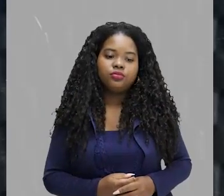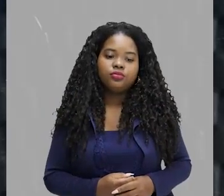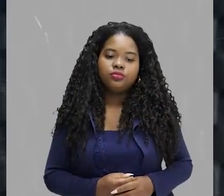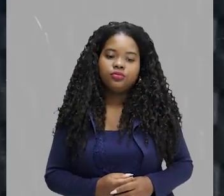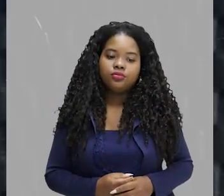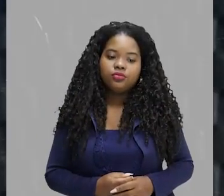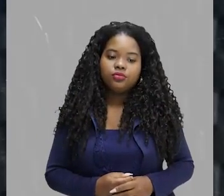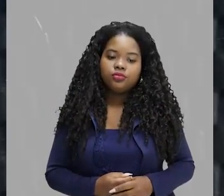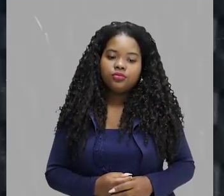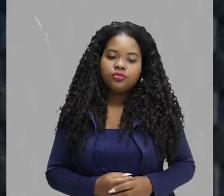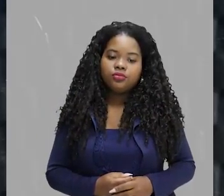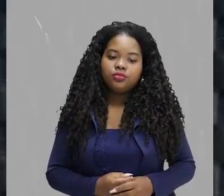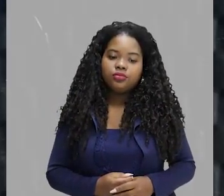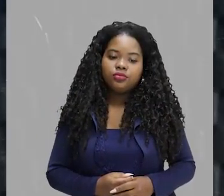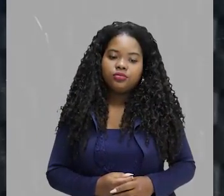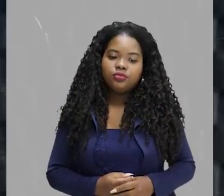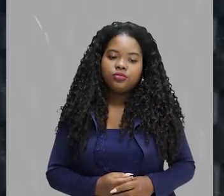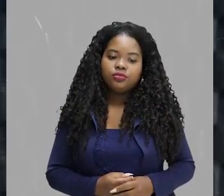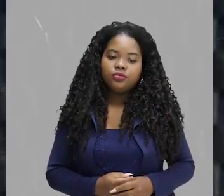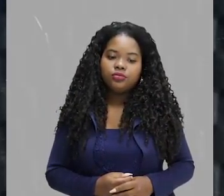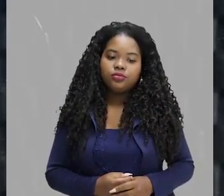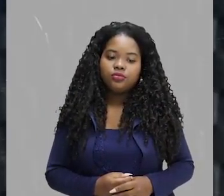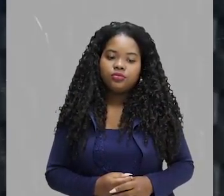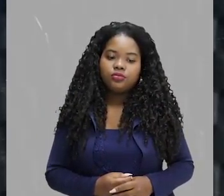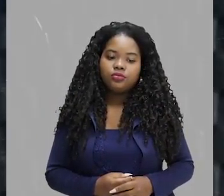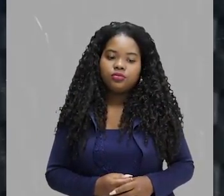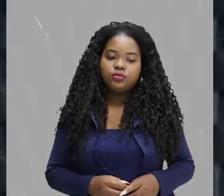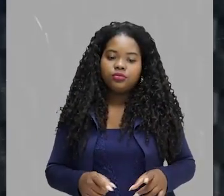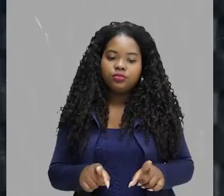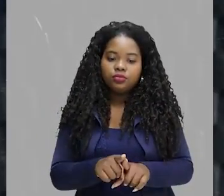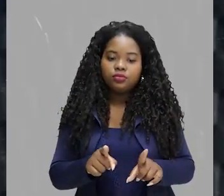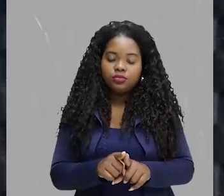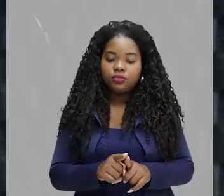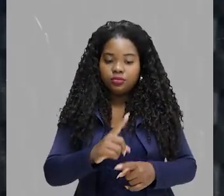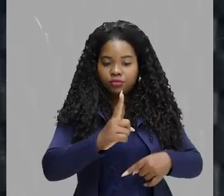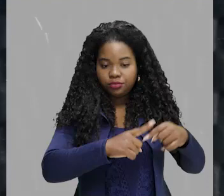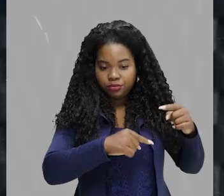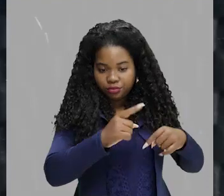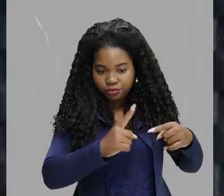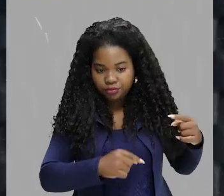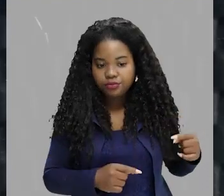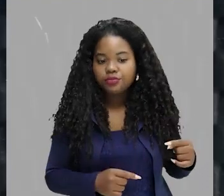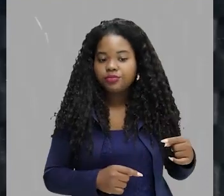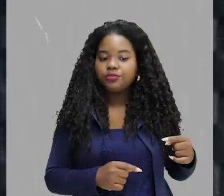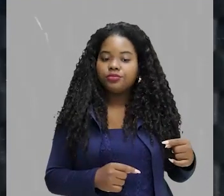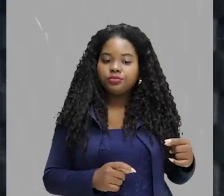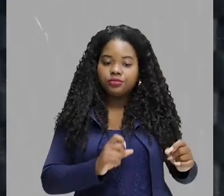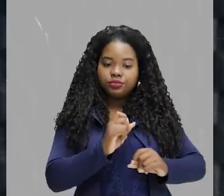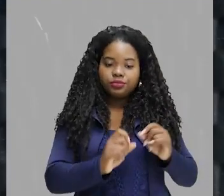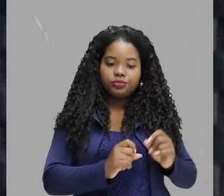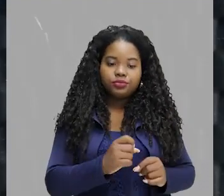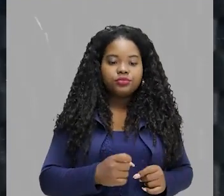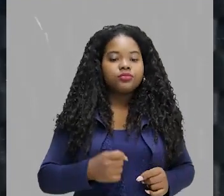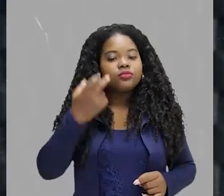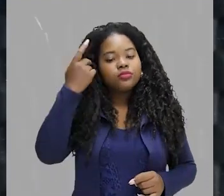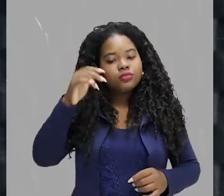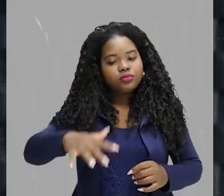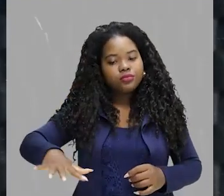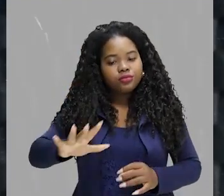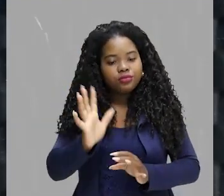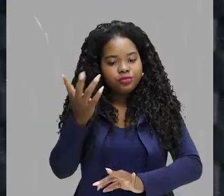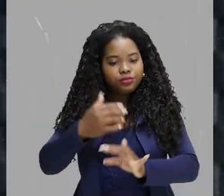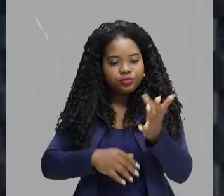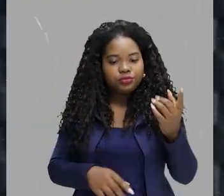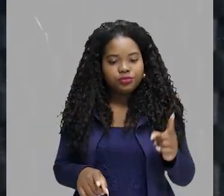maior utilização de matérias-primas. Muitas dessas matérias-primas, praticamente sua totalidade, são recursos naturais.